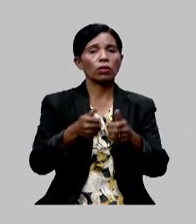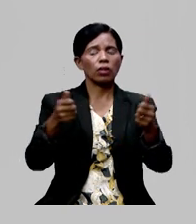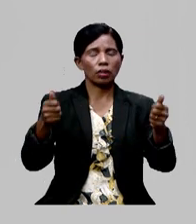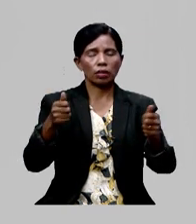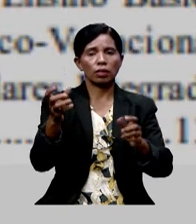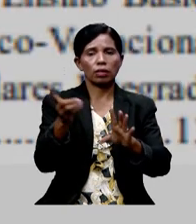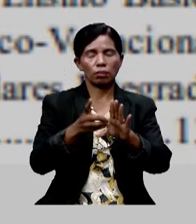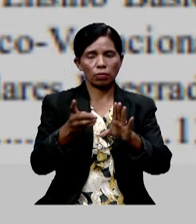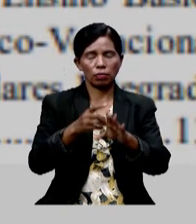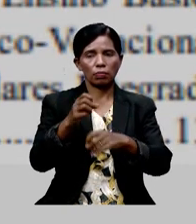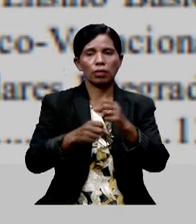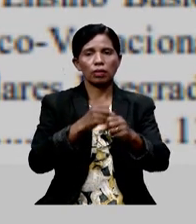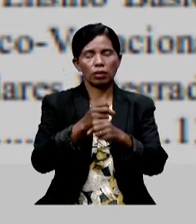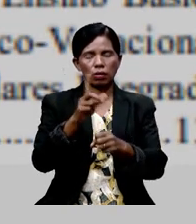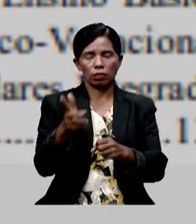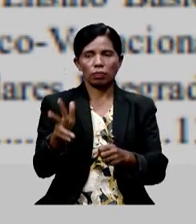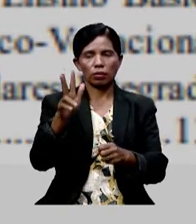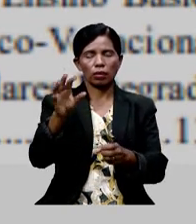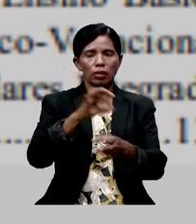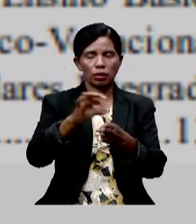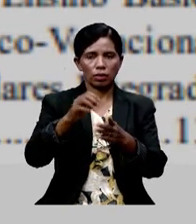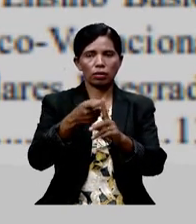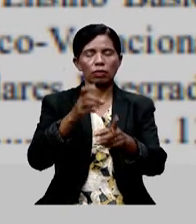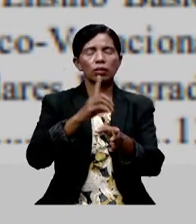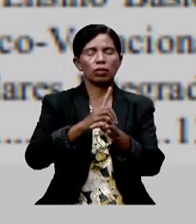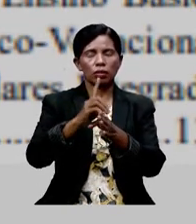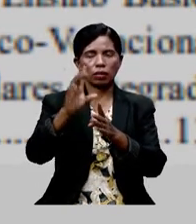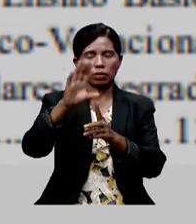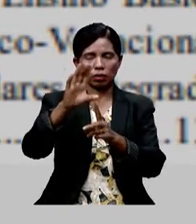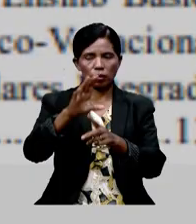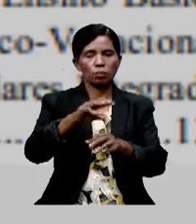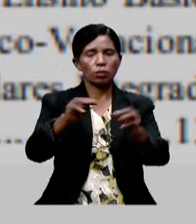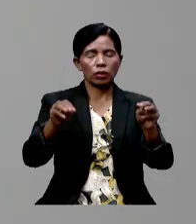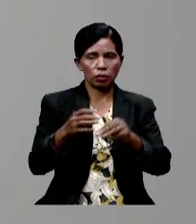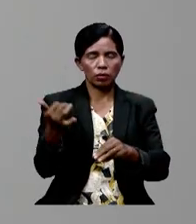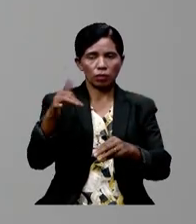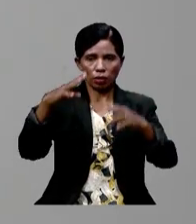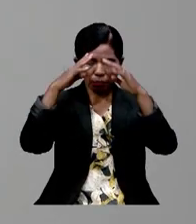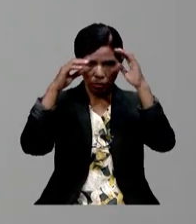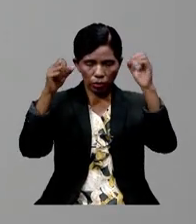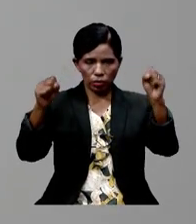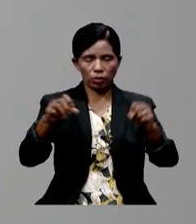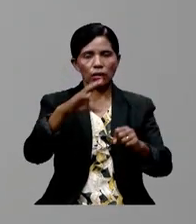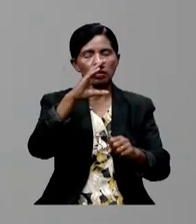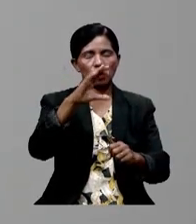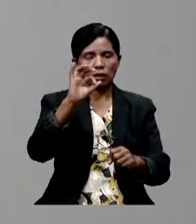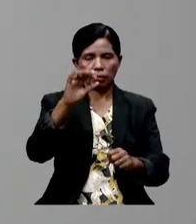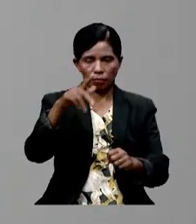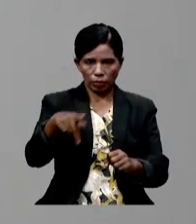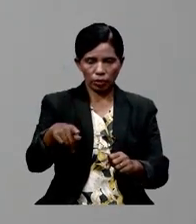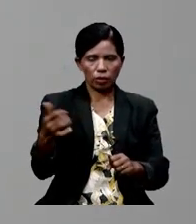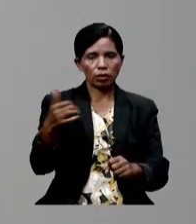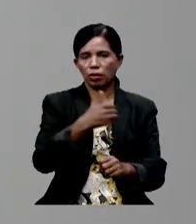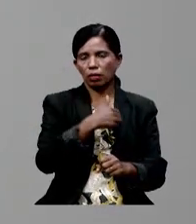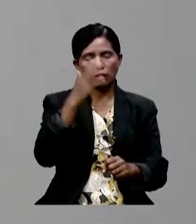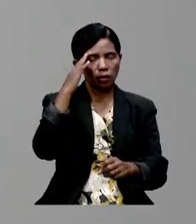Luarone Luarone Sentolo, se assina Russi CEFI Departamento de Educação, Município Sira, Presidente de Comissão de Função Pública, ATT, se dá o